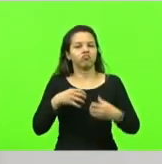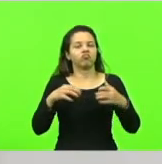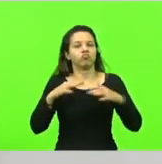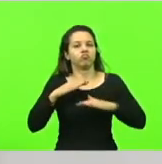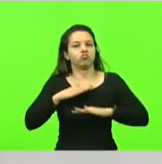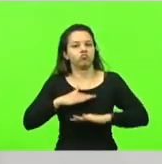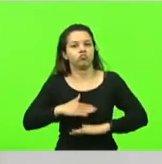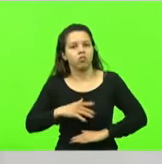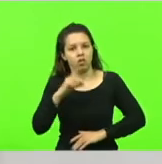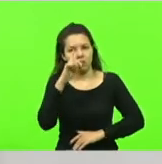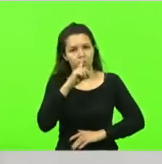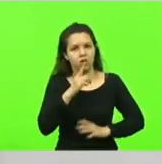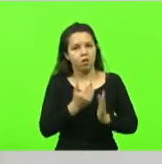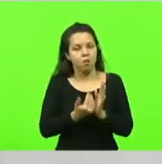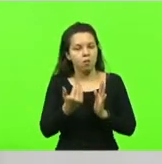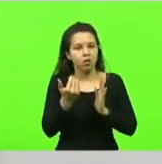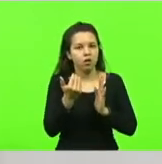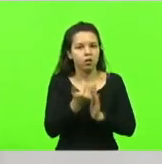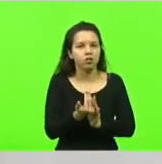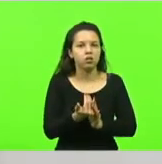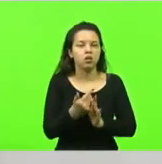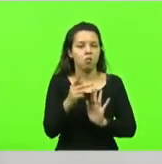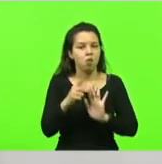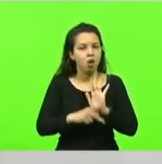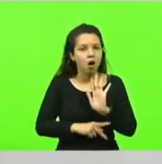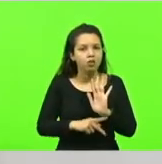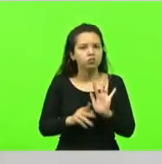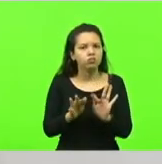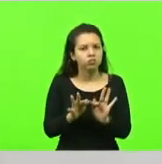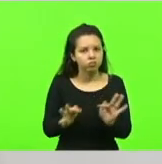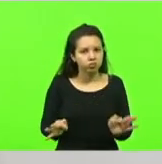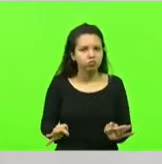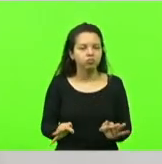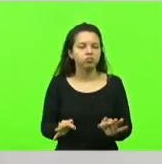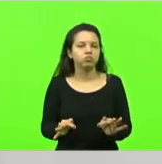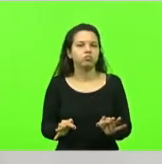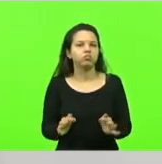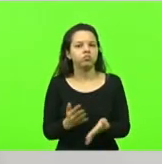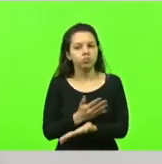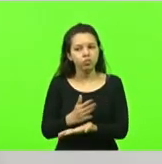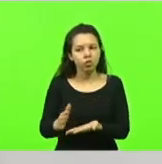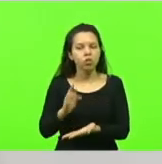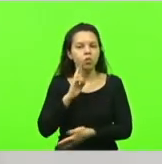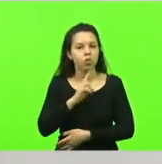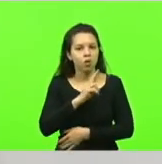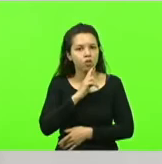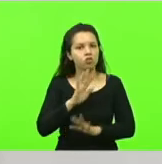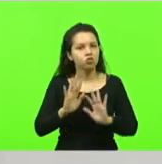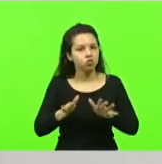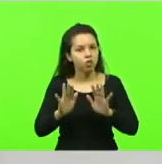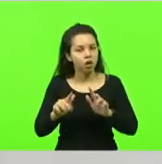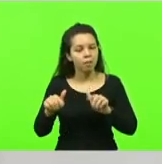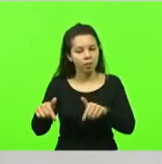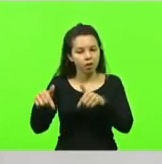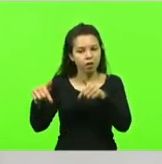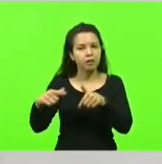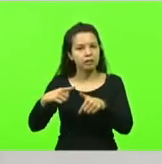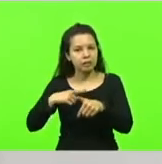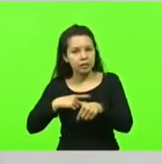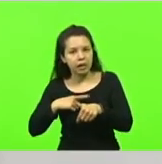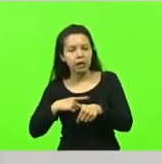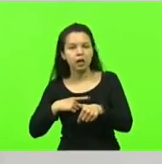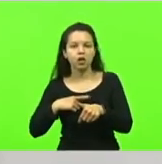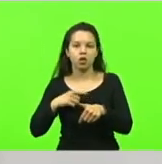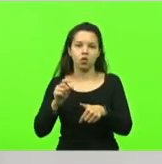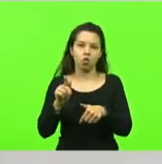a depressão, sabe? Então, um projeto tão simples. Em alguns restaurantes, você já tem uma plaquinha. Contém glúten, não